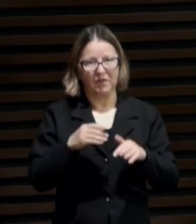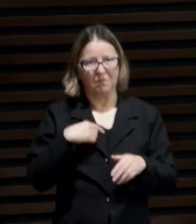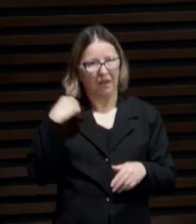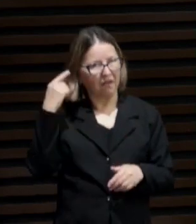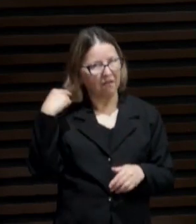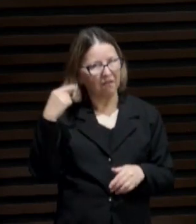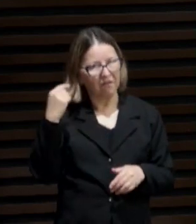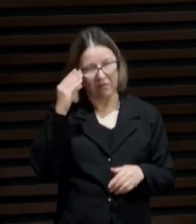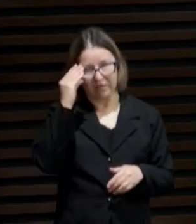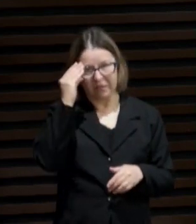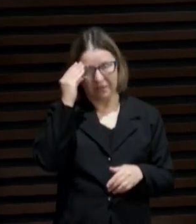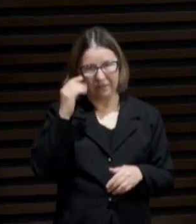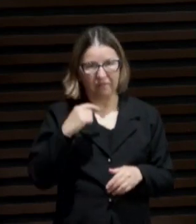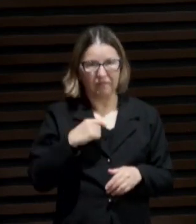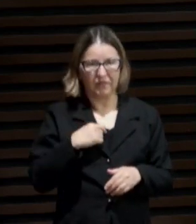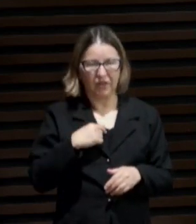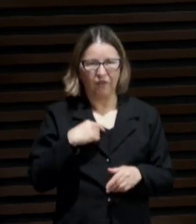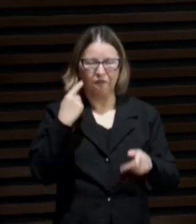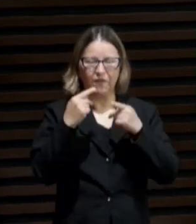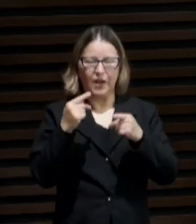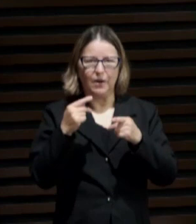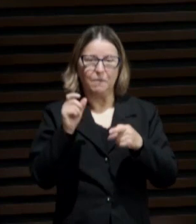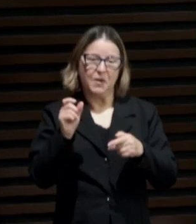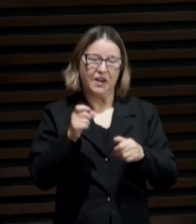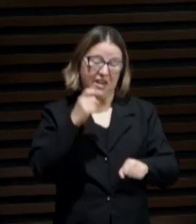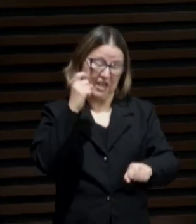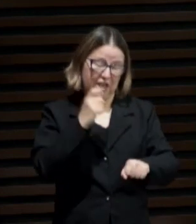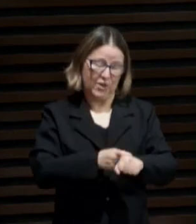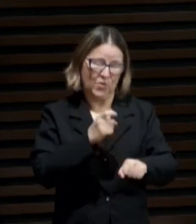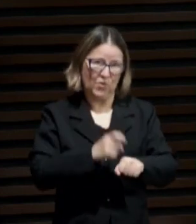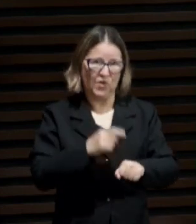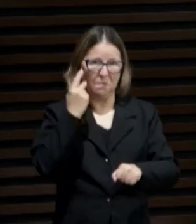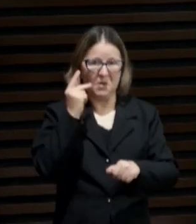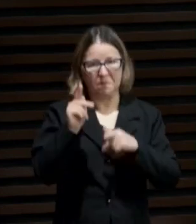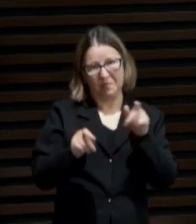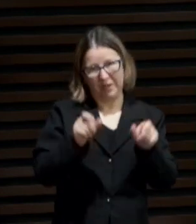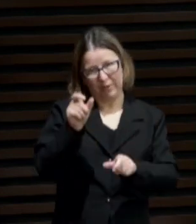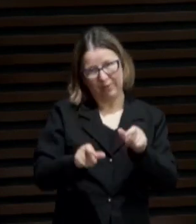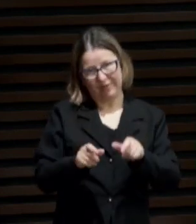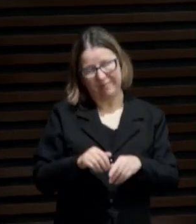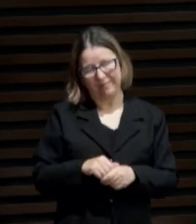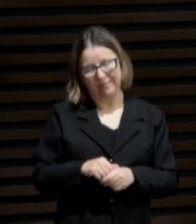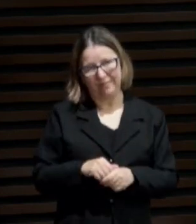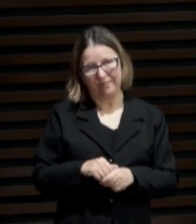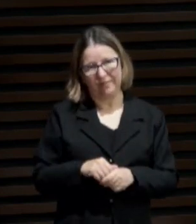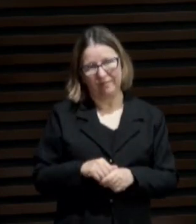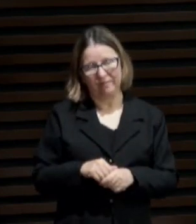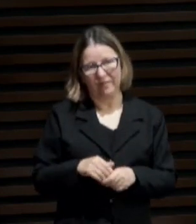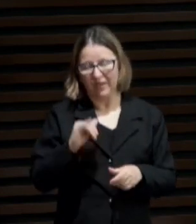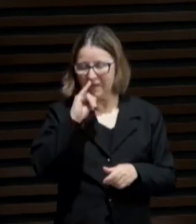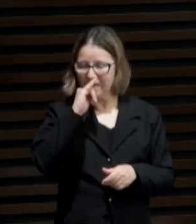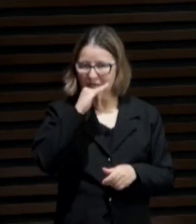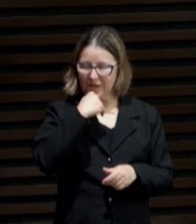loucura, eu tenho dito palavras duras para outras pessoas. E quando eu falo outras pessoas aqui, infelizmente é o de